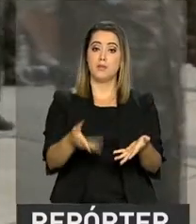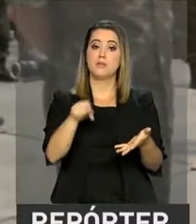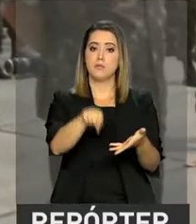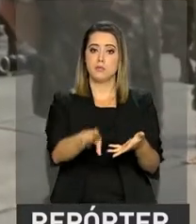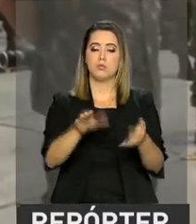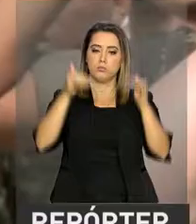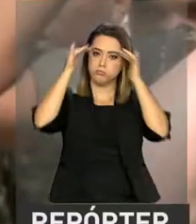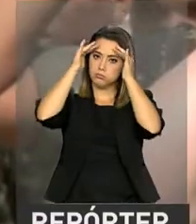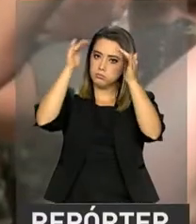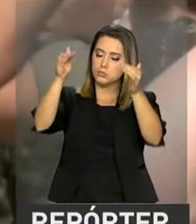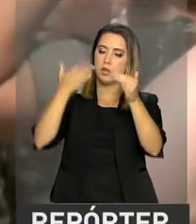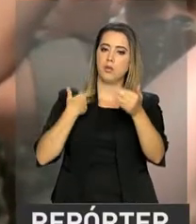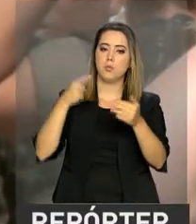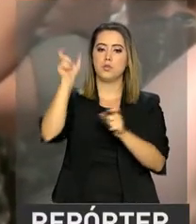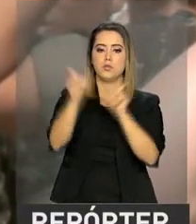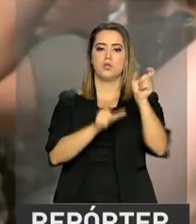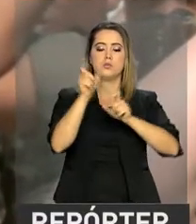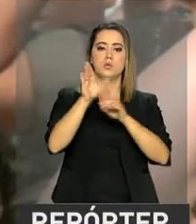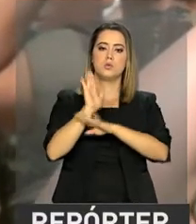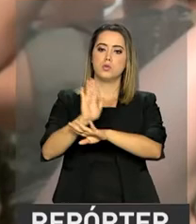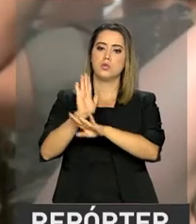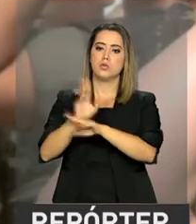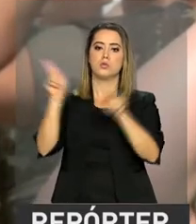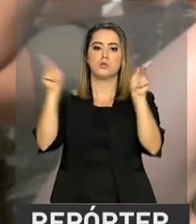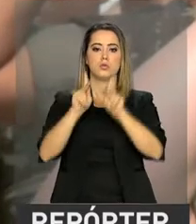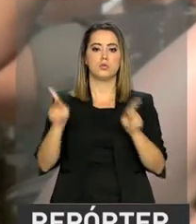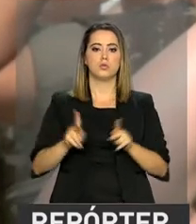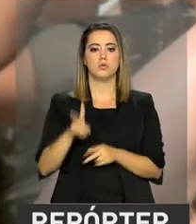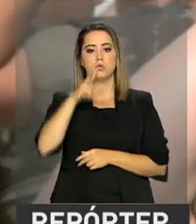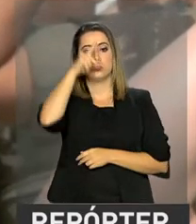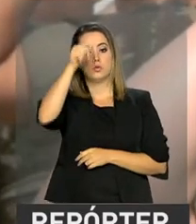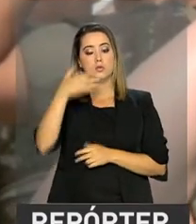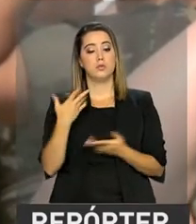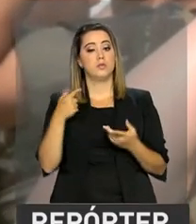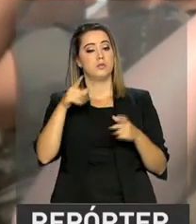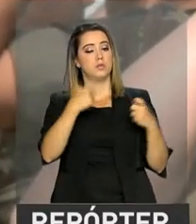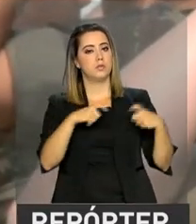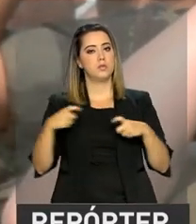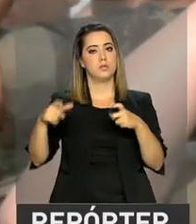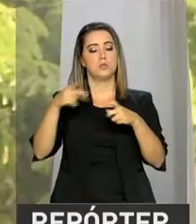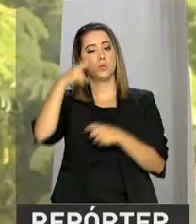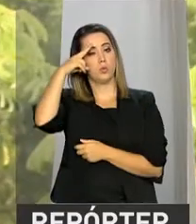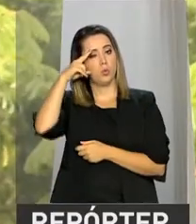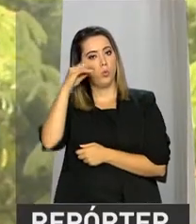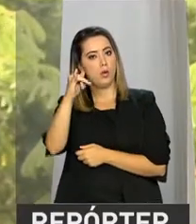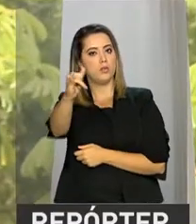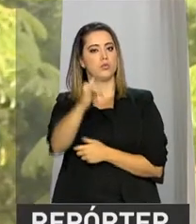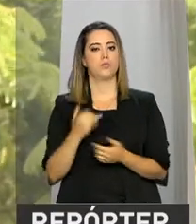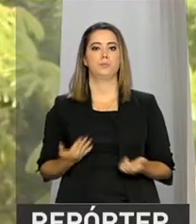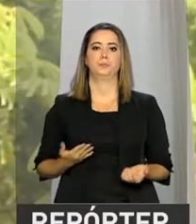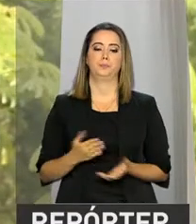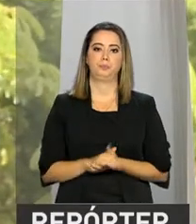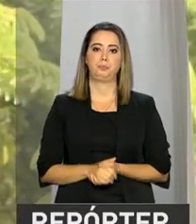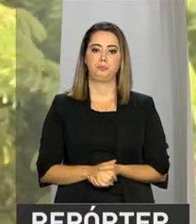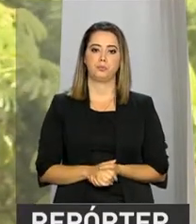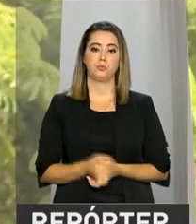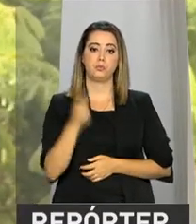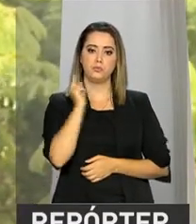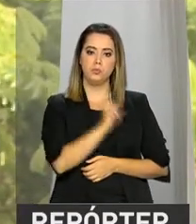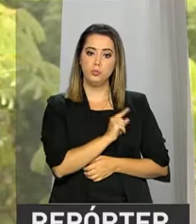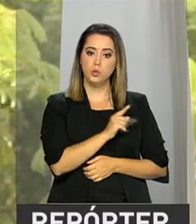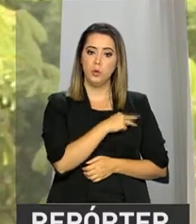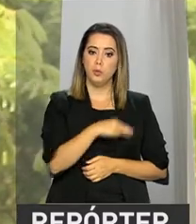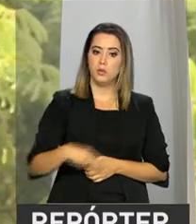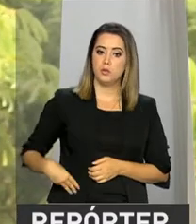aos militares que colaboraram com a paz e o fortalecimento das instituições haitianas. Na cerimônia, o ministro da